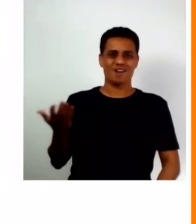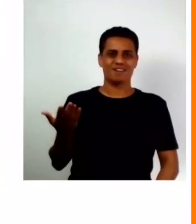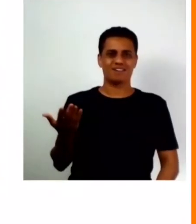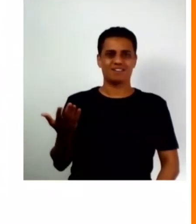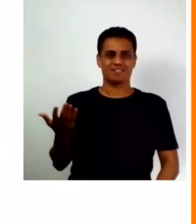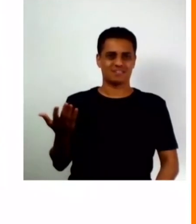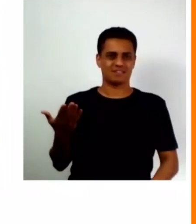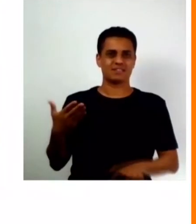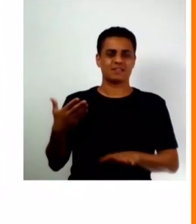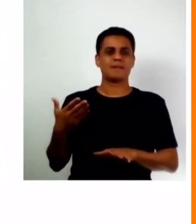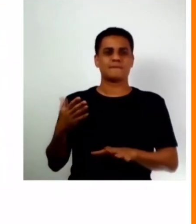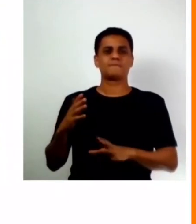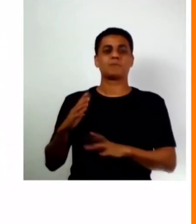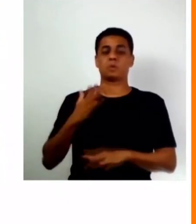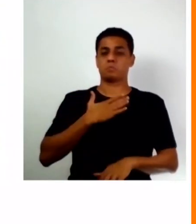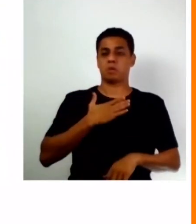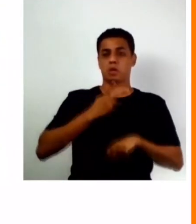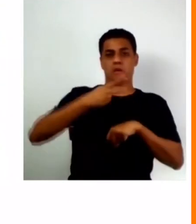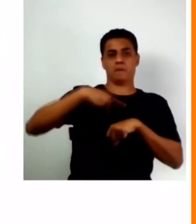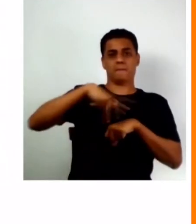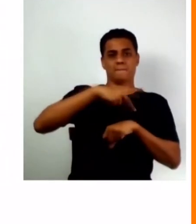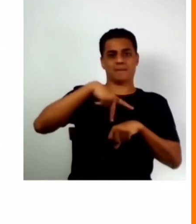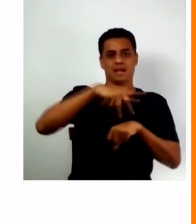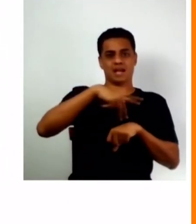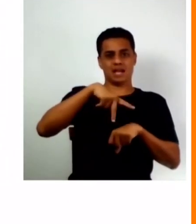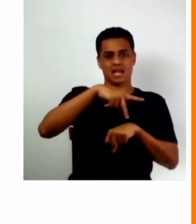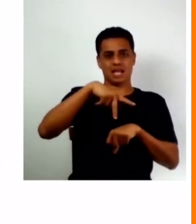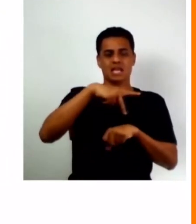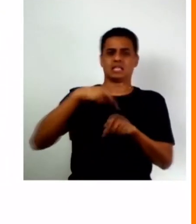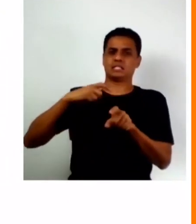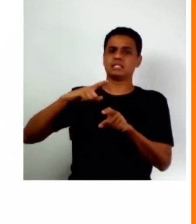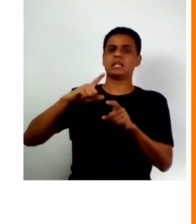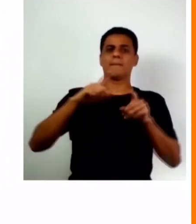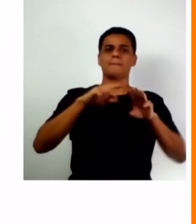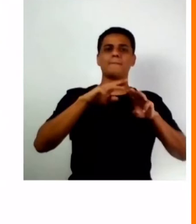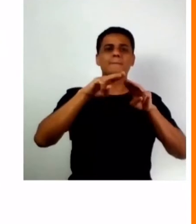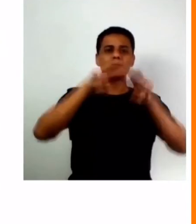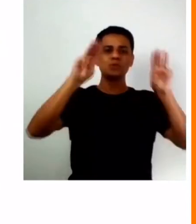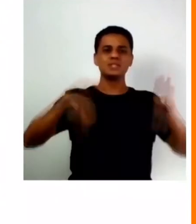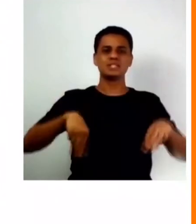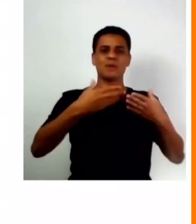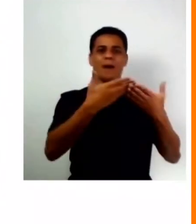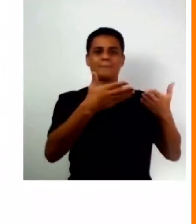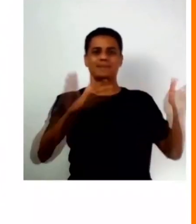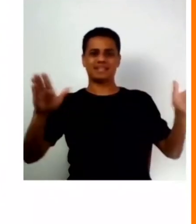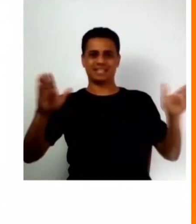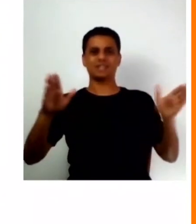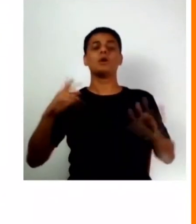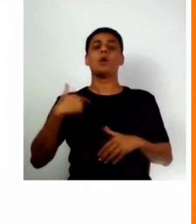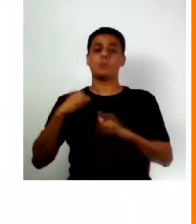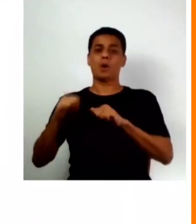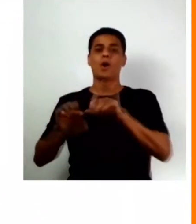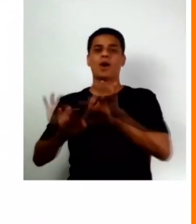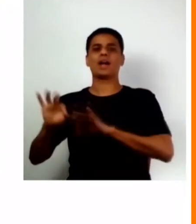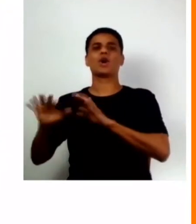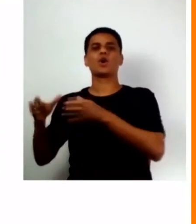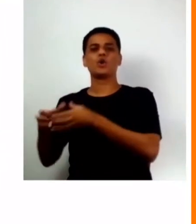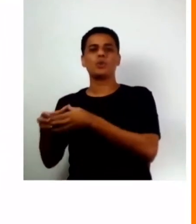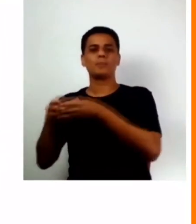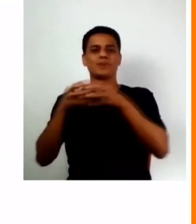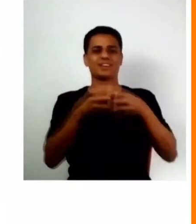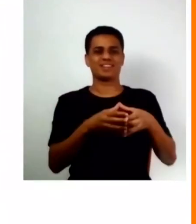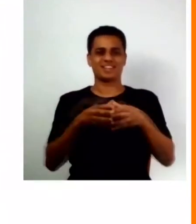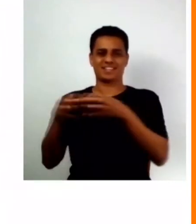periódico de mi país, que como los museos están abriendo e só poden facer grupos pequenos, lo que están intentando é vender